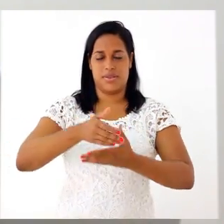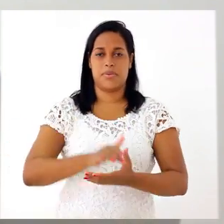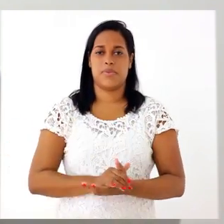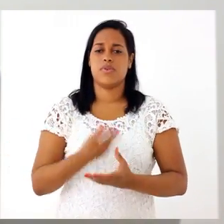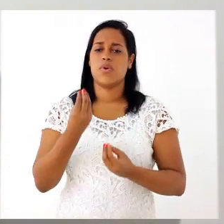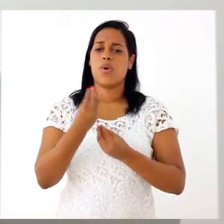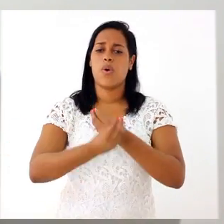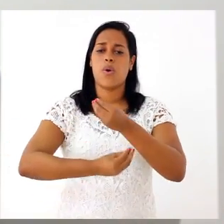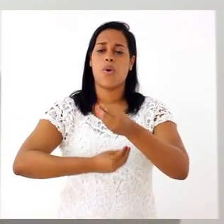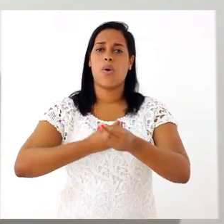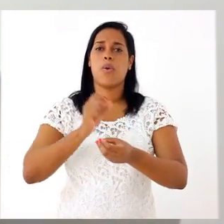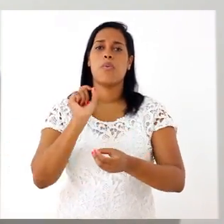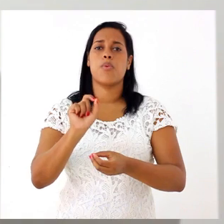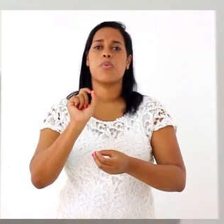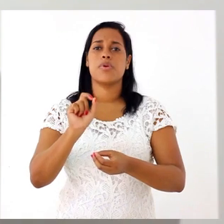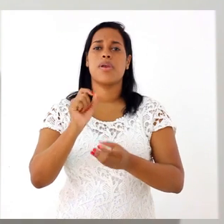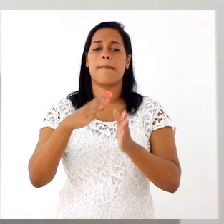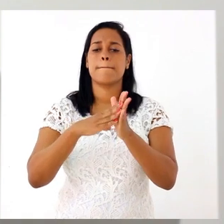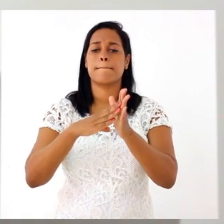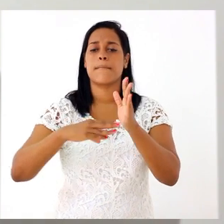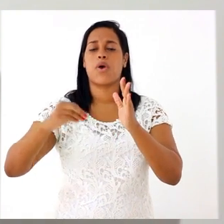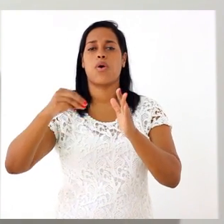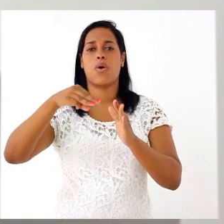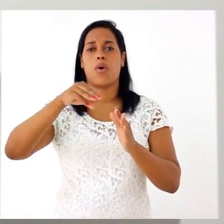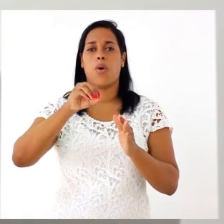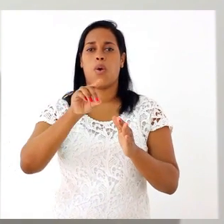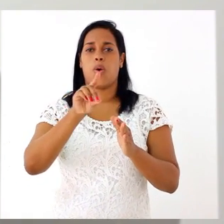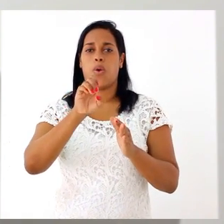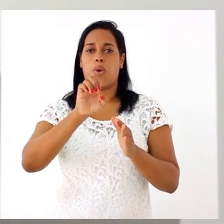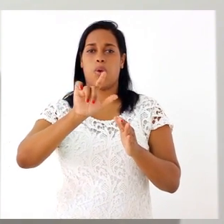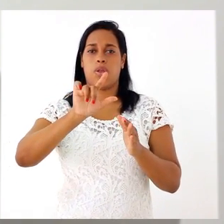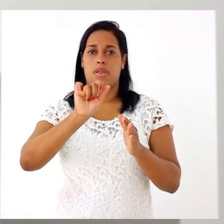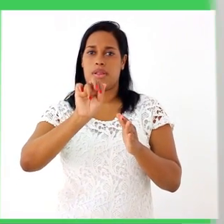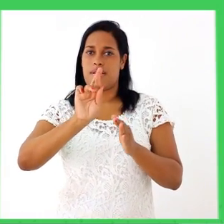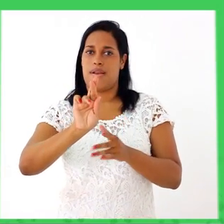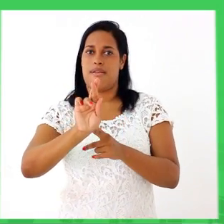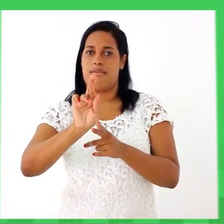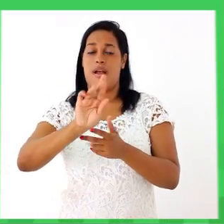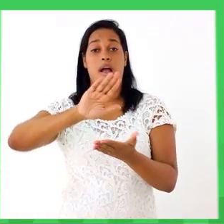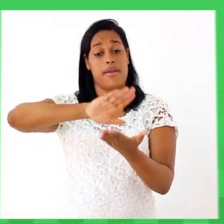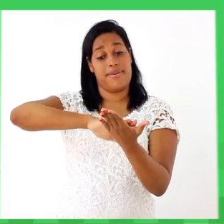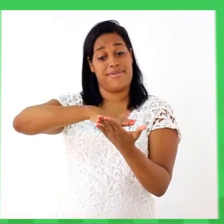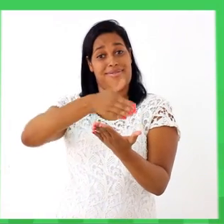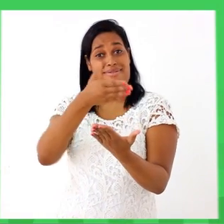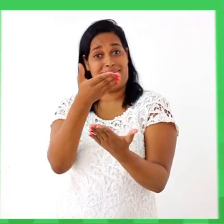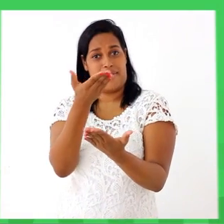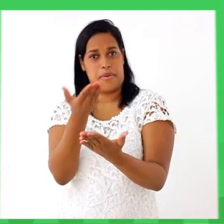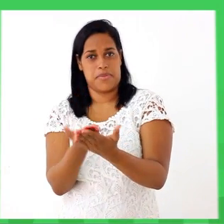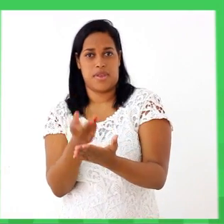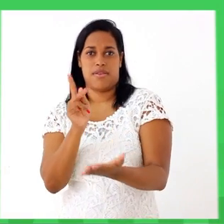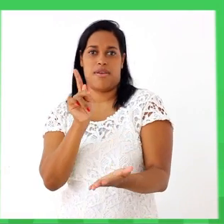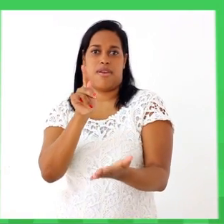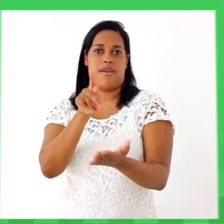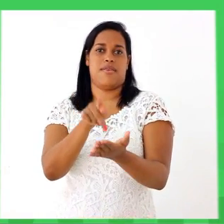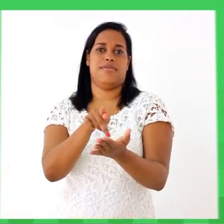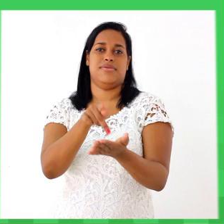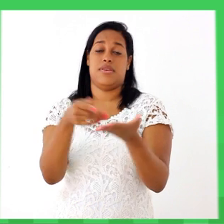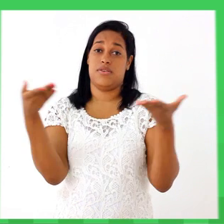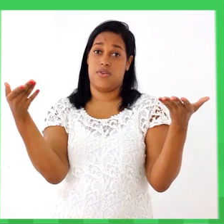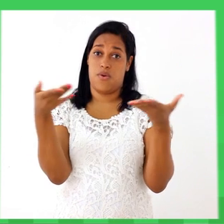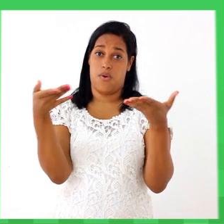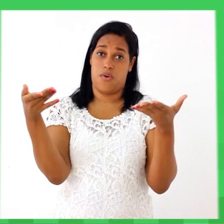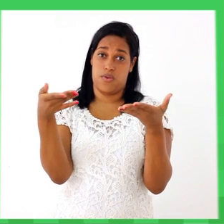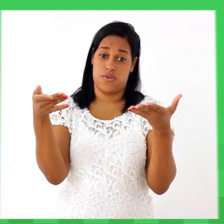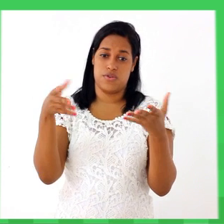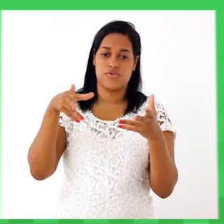O que significa modelar dados? Significa interpretar adequadamente uma realidade do mundo. Então,